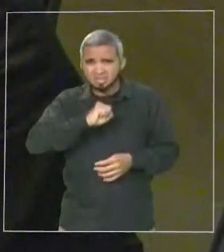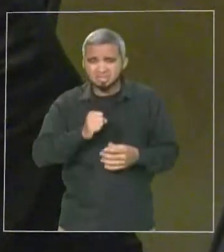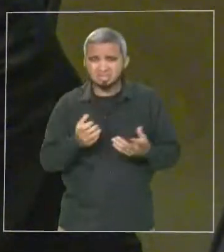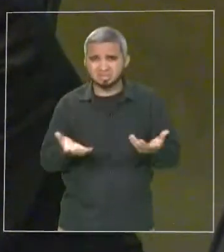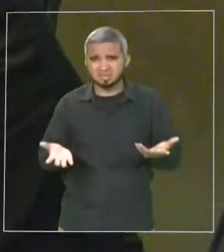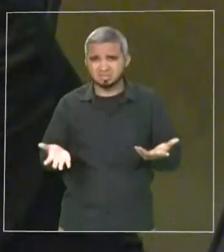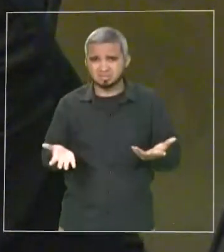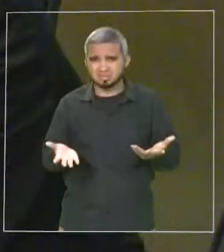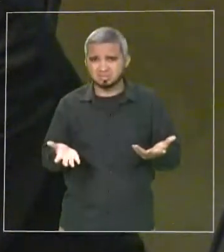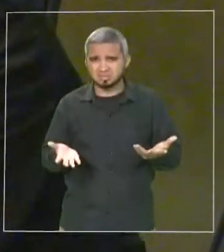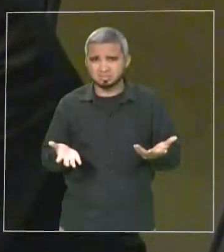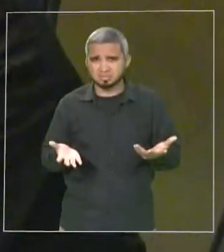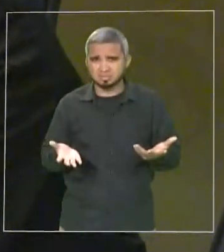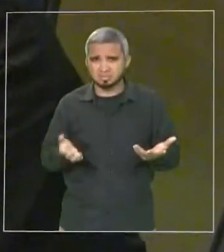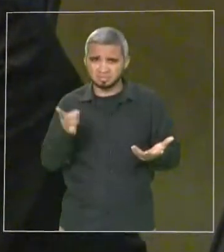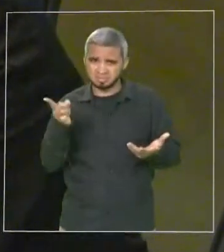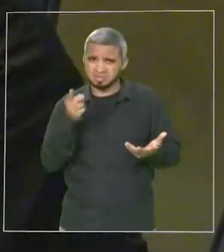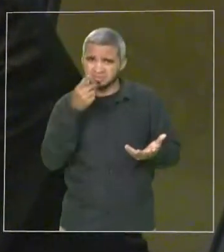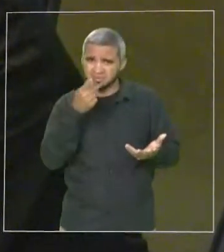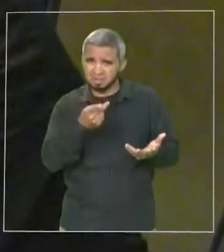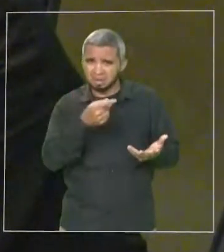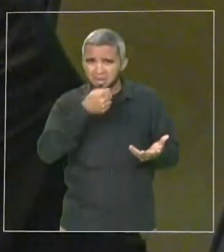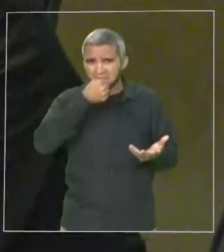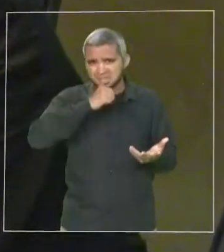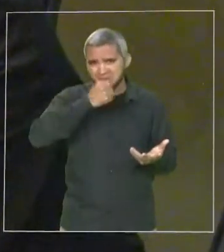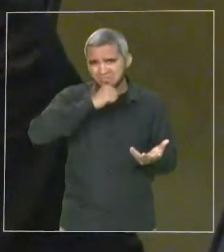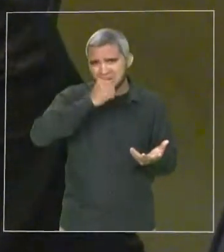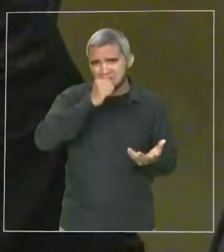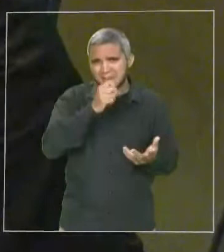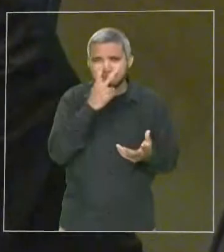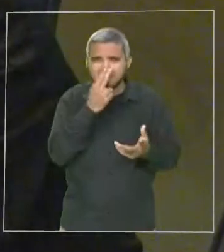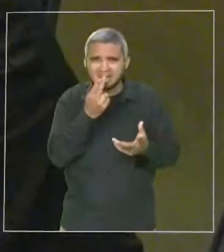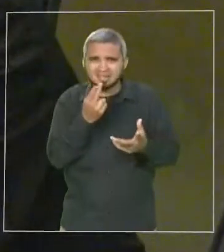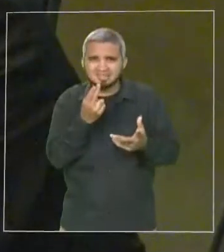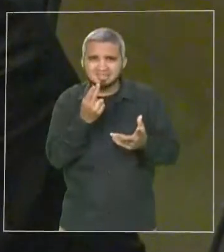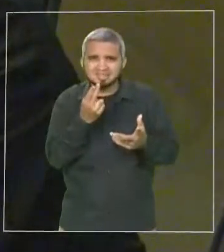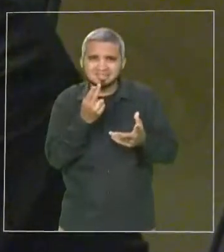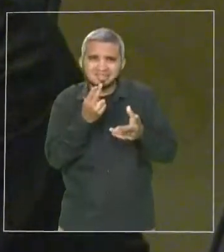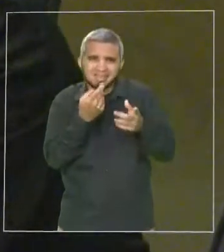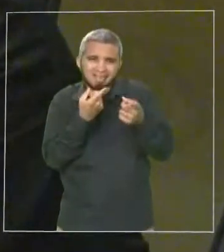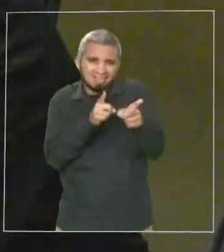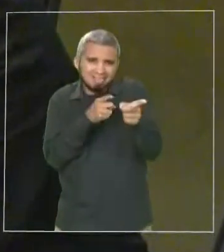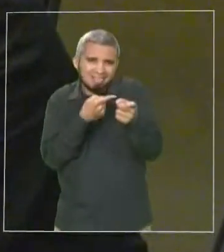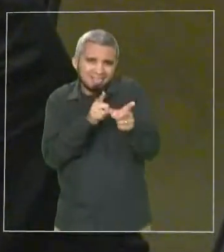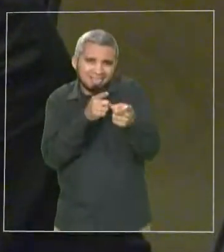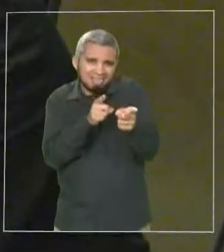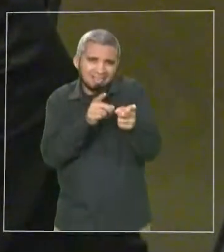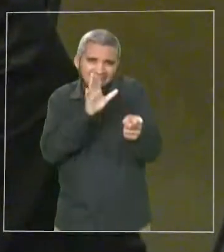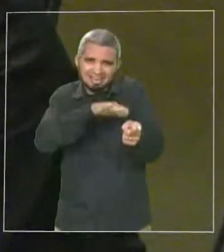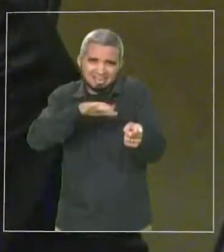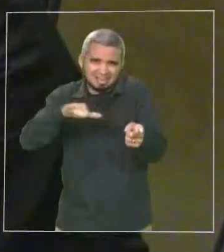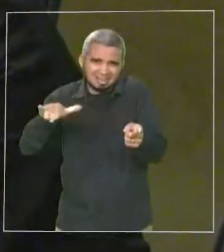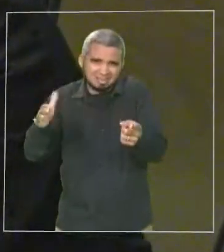de uma maneira jocosa, de uma maneira